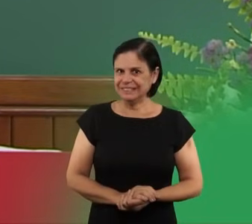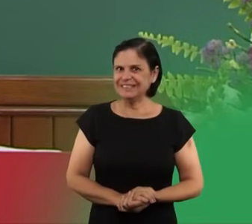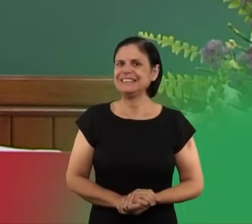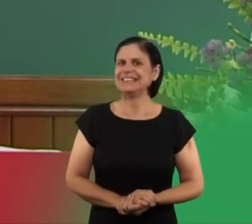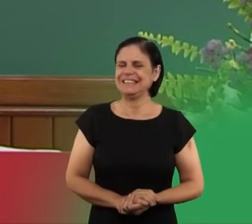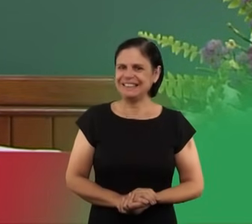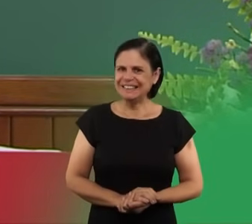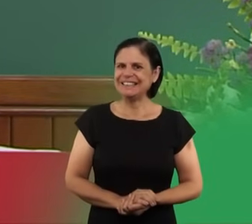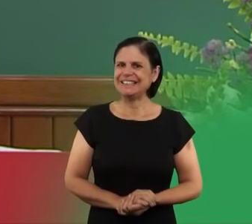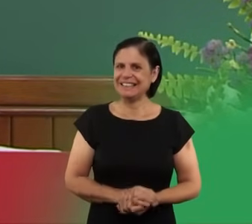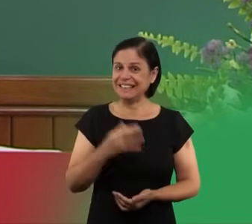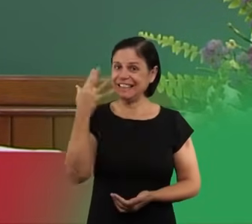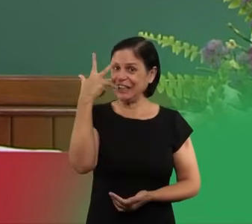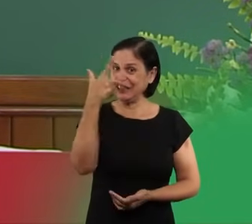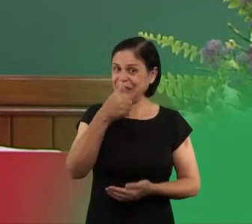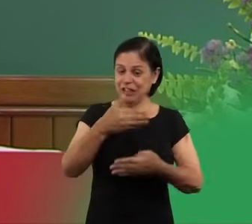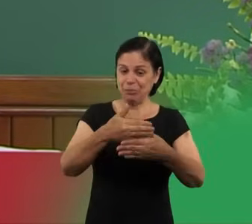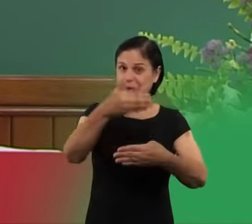Vamos ao verso